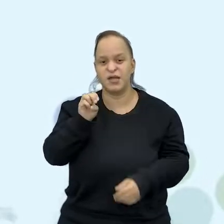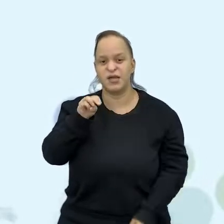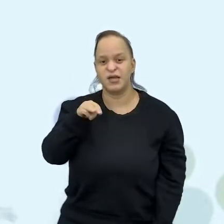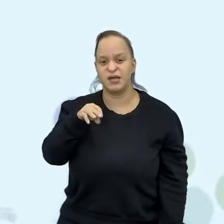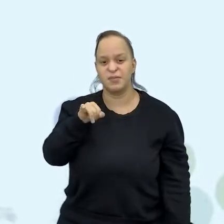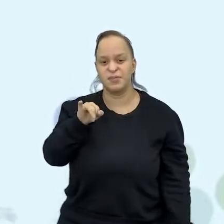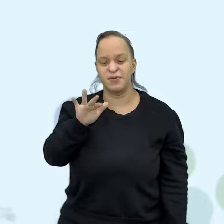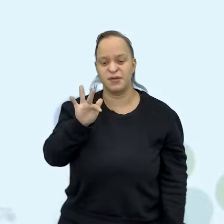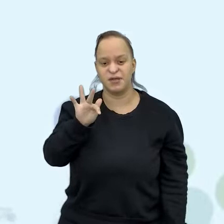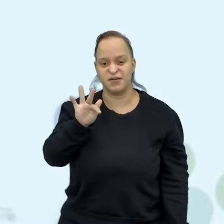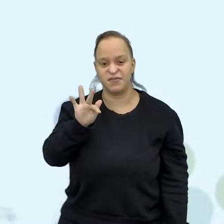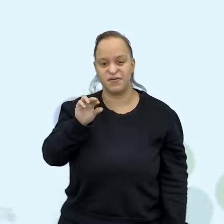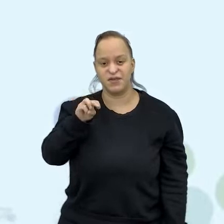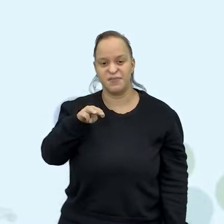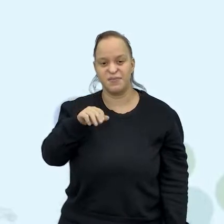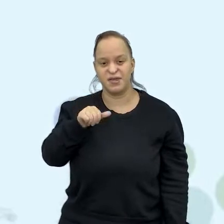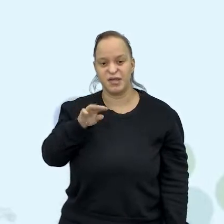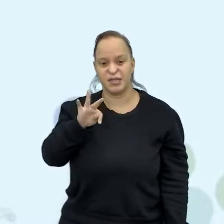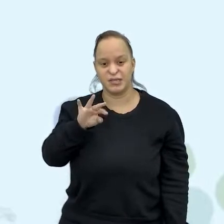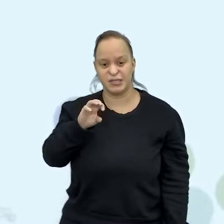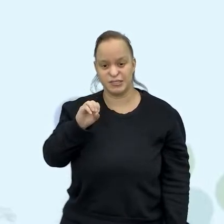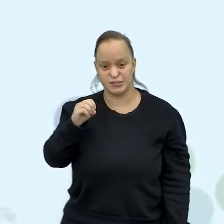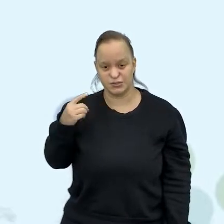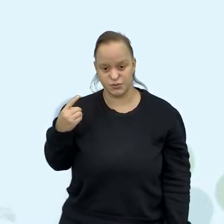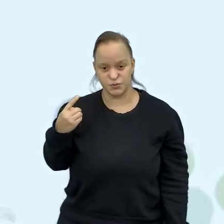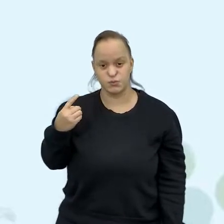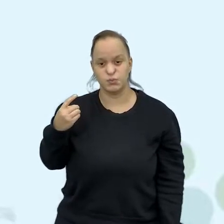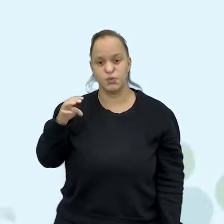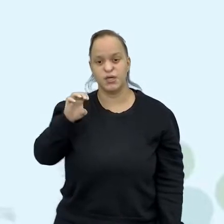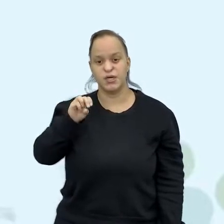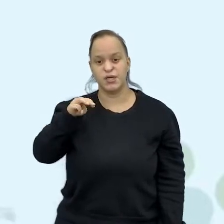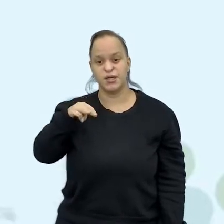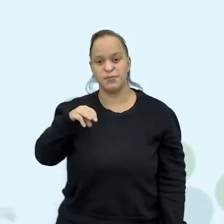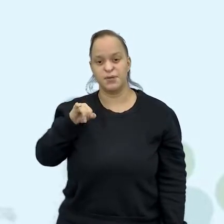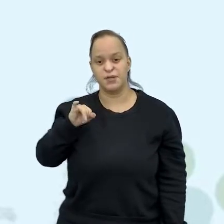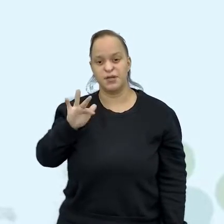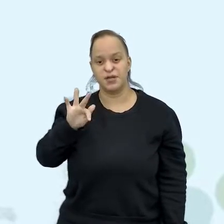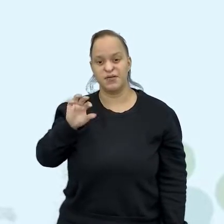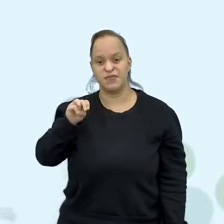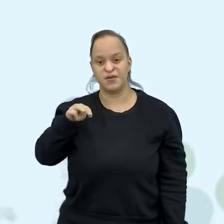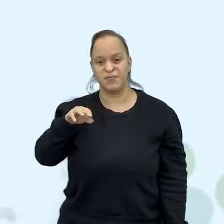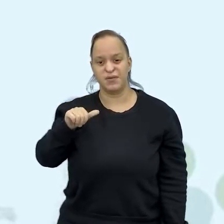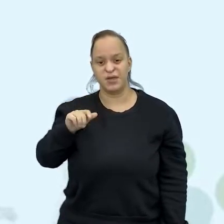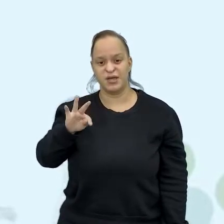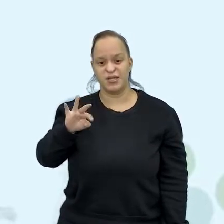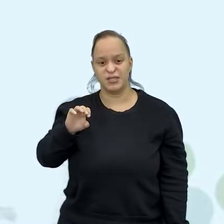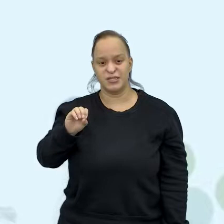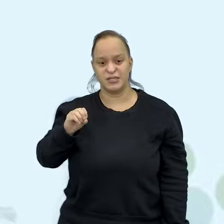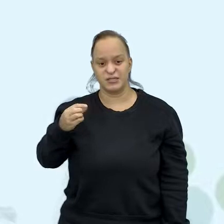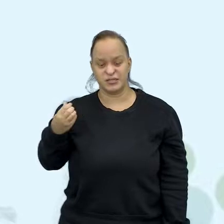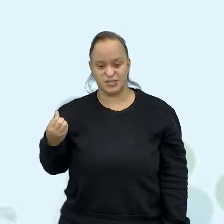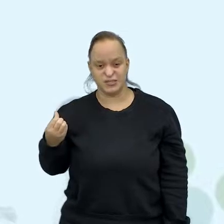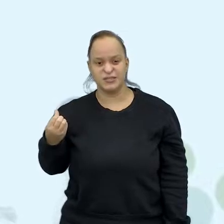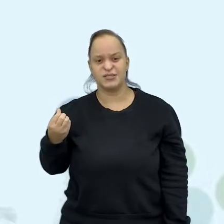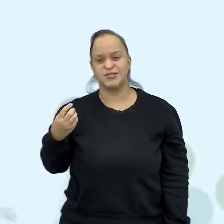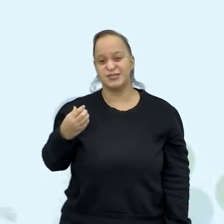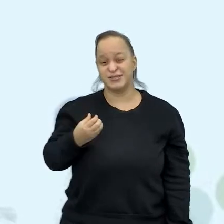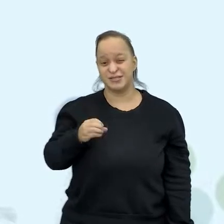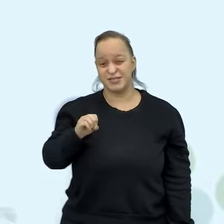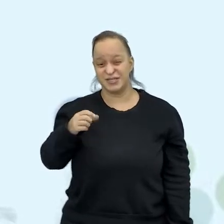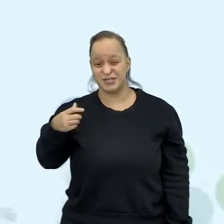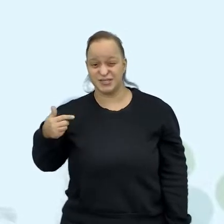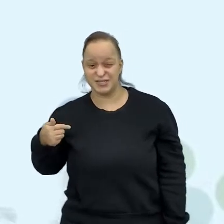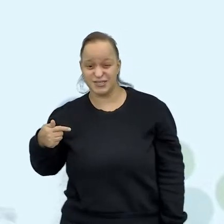IF, MAT 01, 06, 07, 08 e 11, tá? E para caso você tenha se